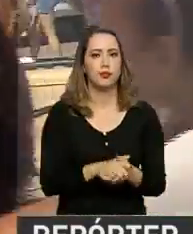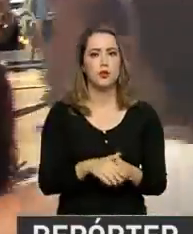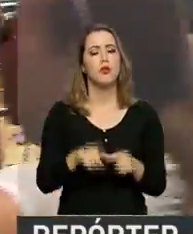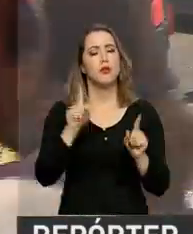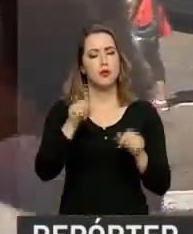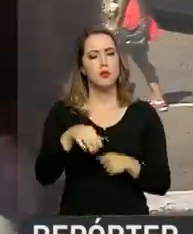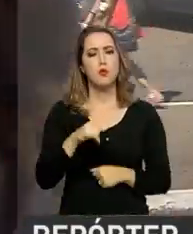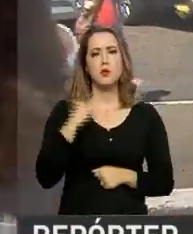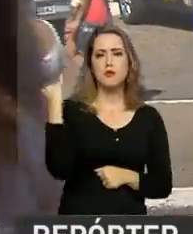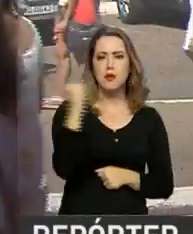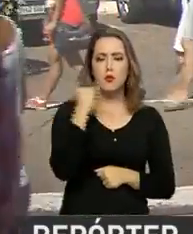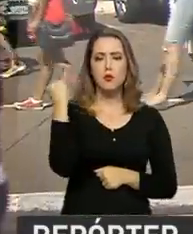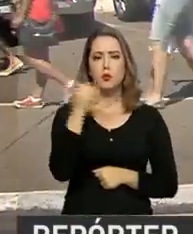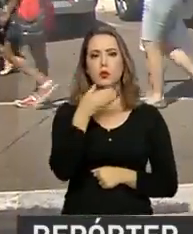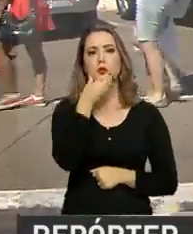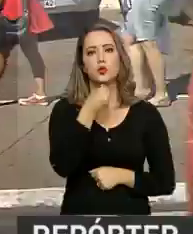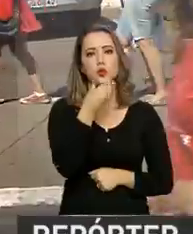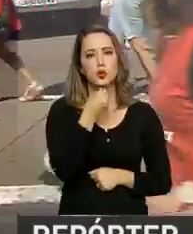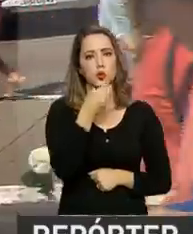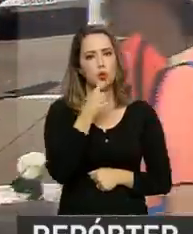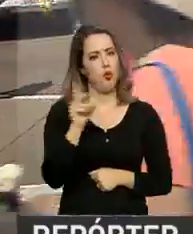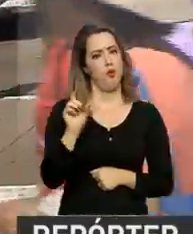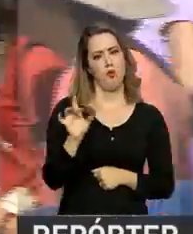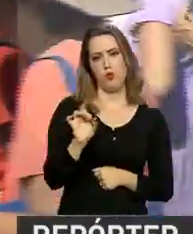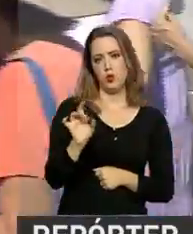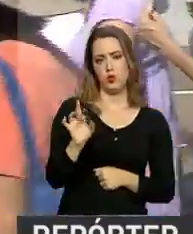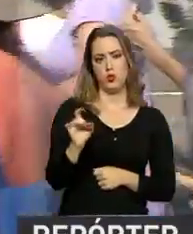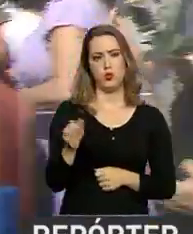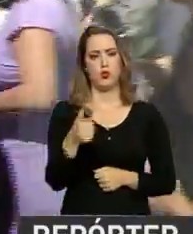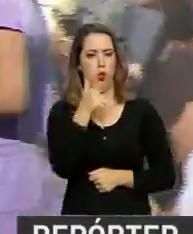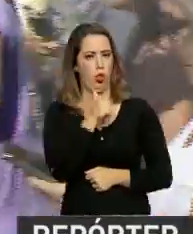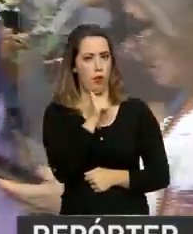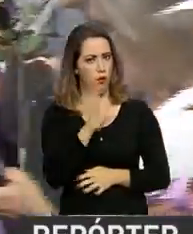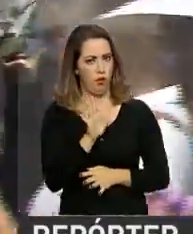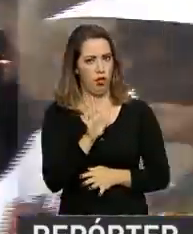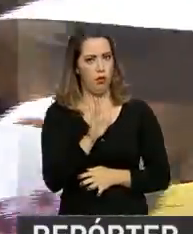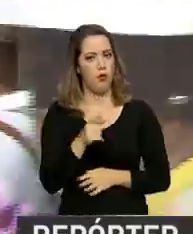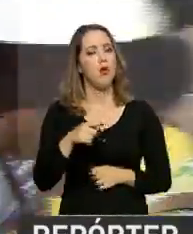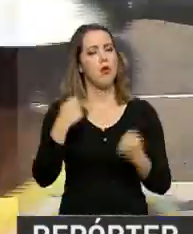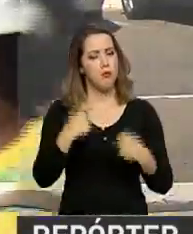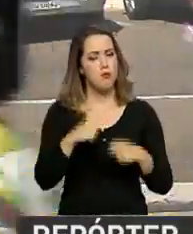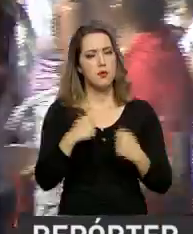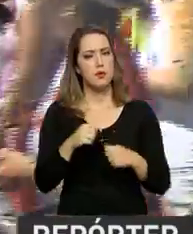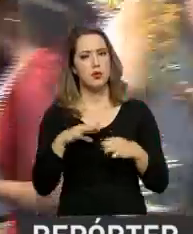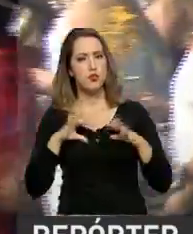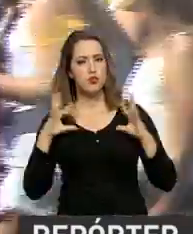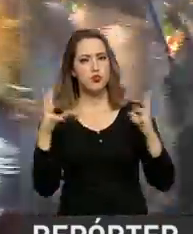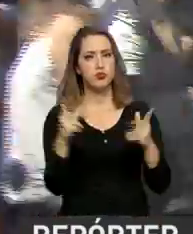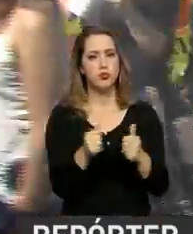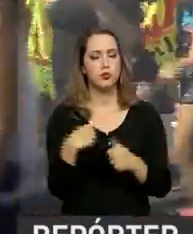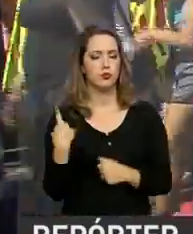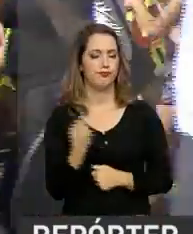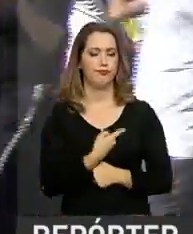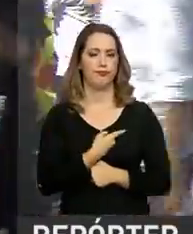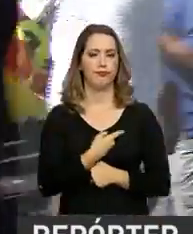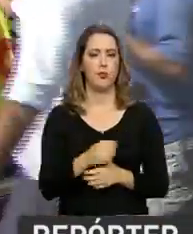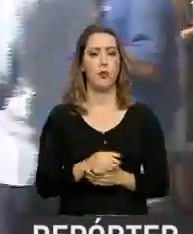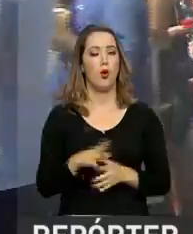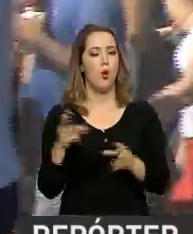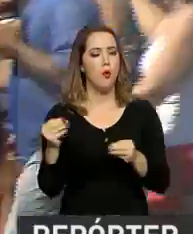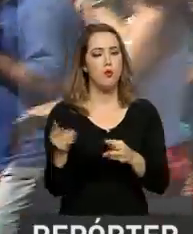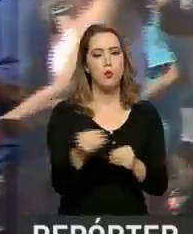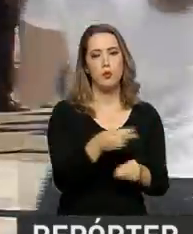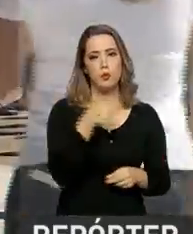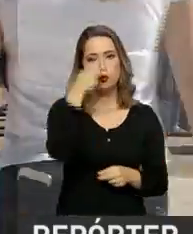homem se se conscientize que essa luta não é da mulheres né essa luta é de todos nós muitos manifestantes levavam